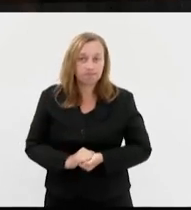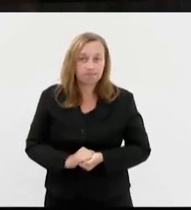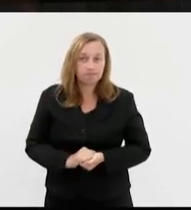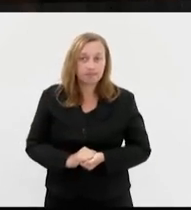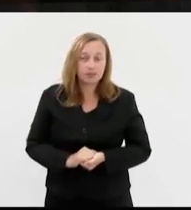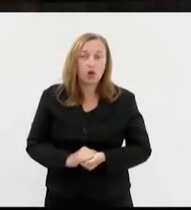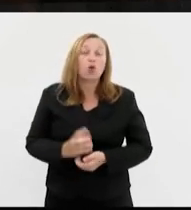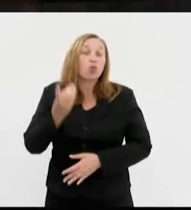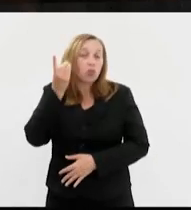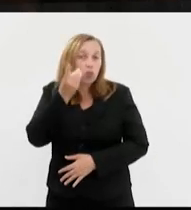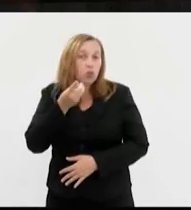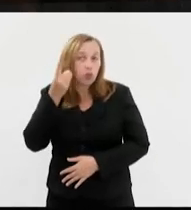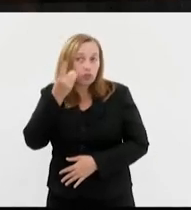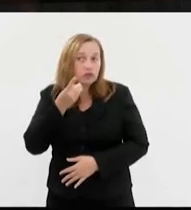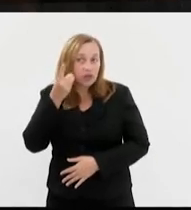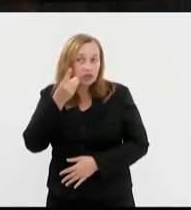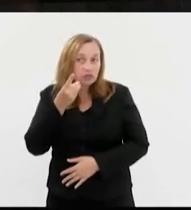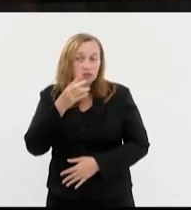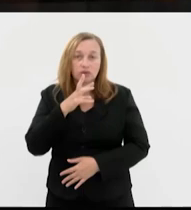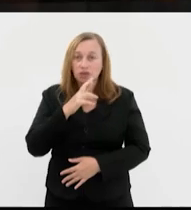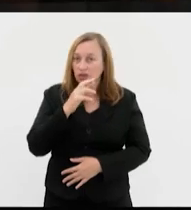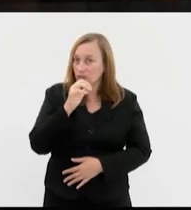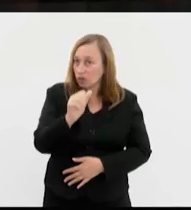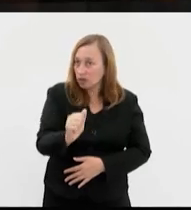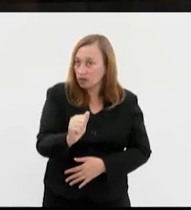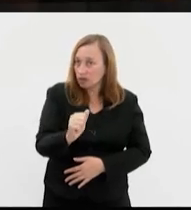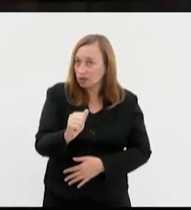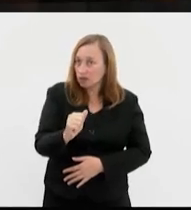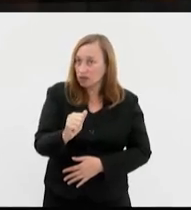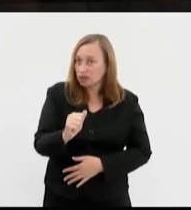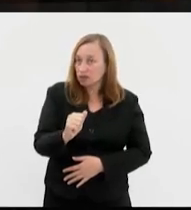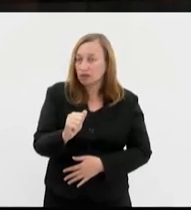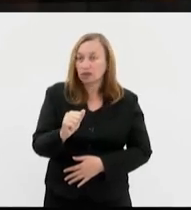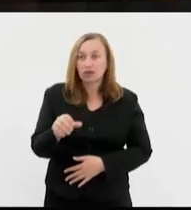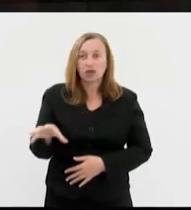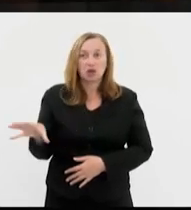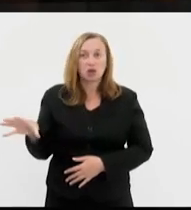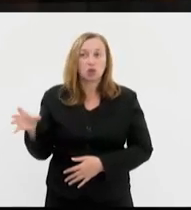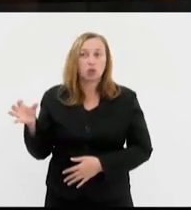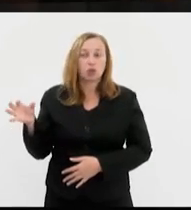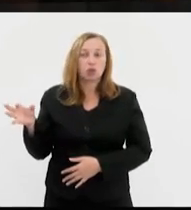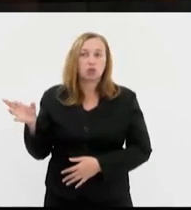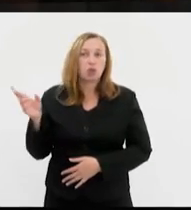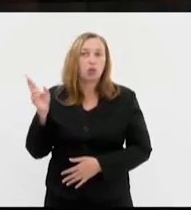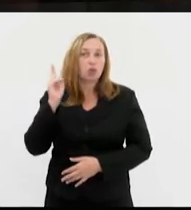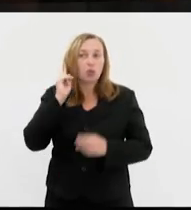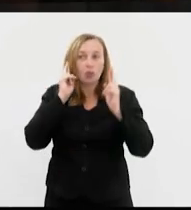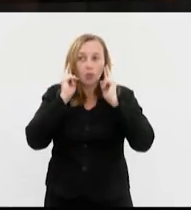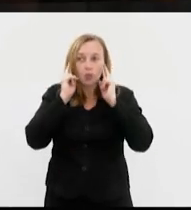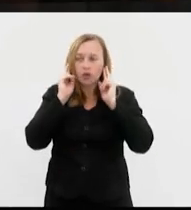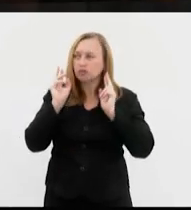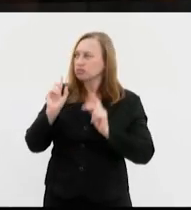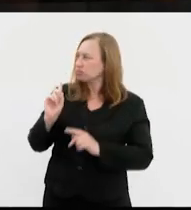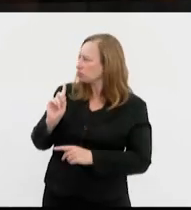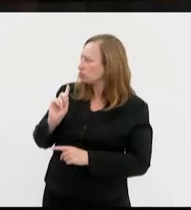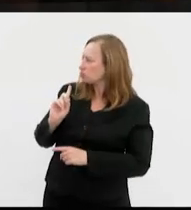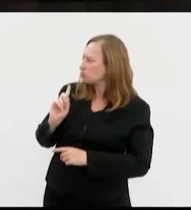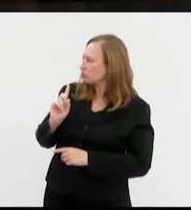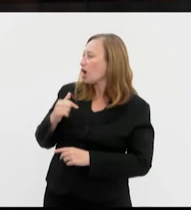O deputado Amorim não está me ouvindo, mas eu estou querendo também explicar para ele.